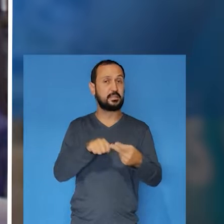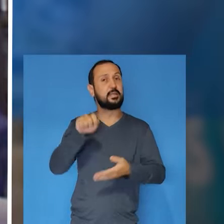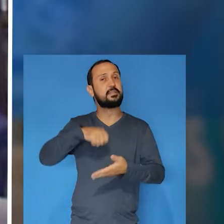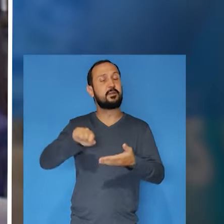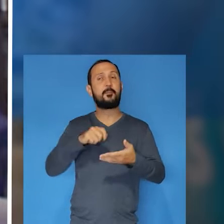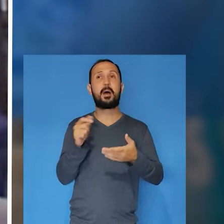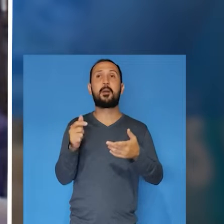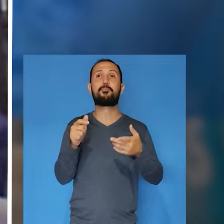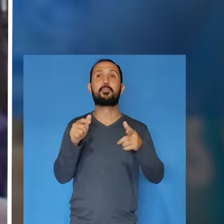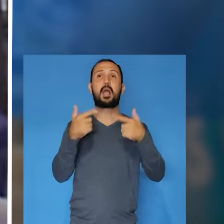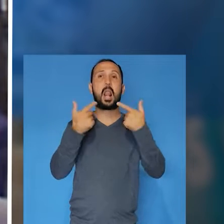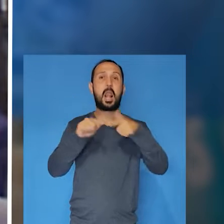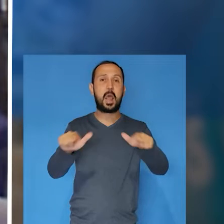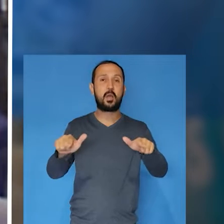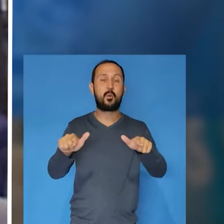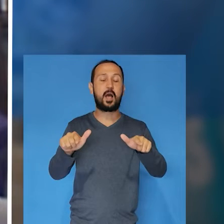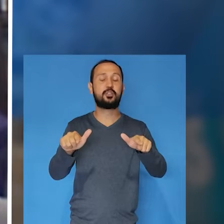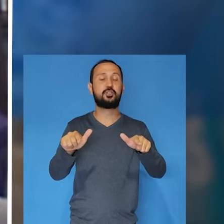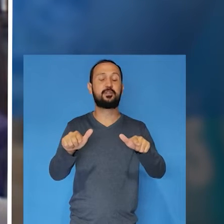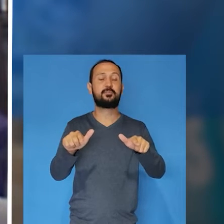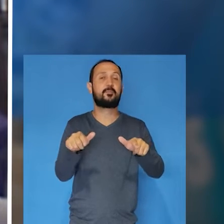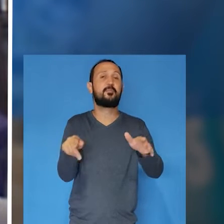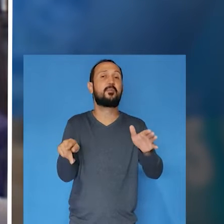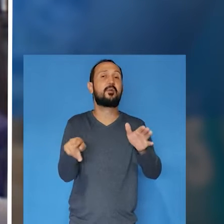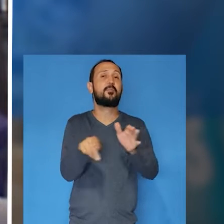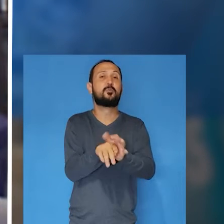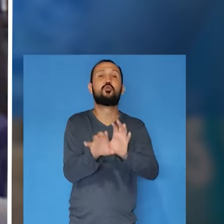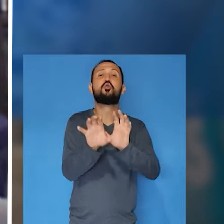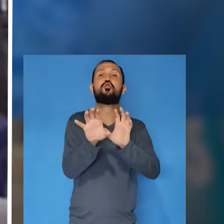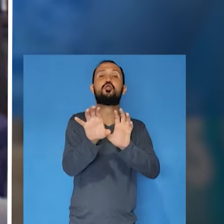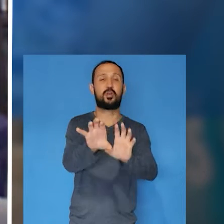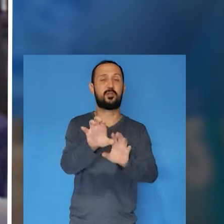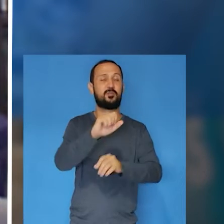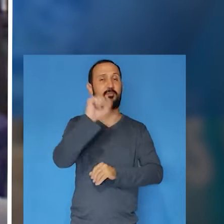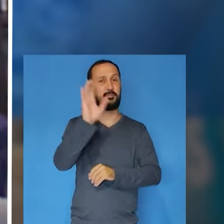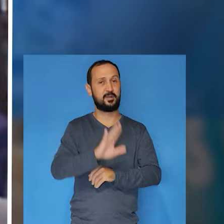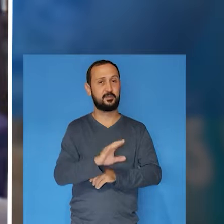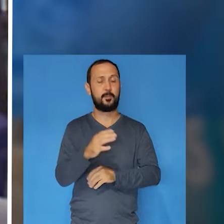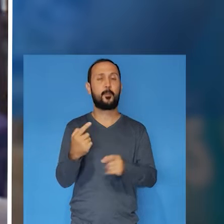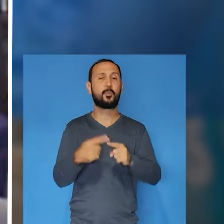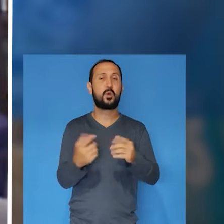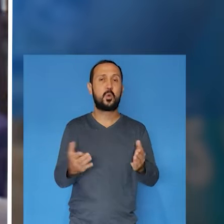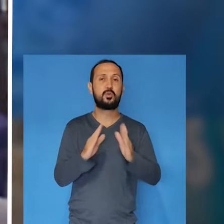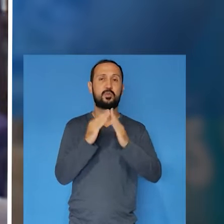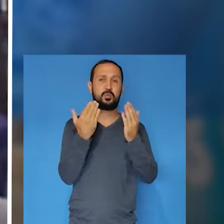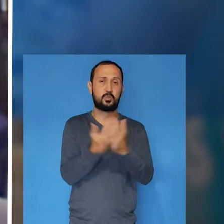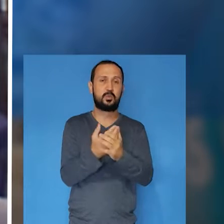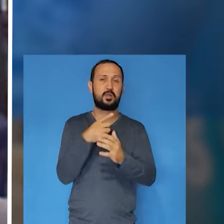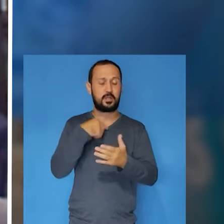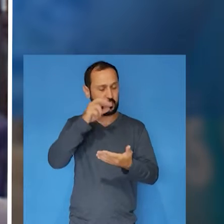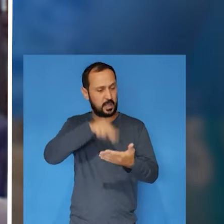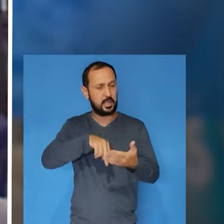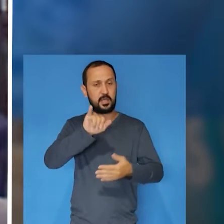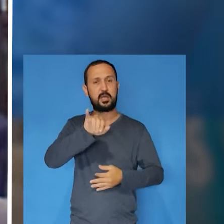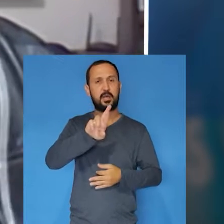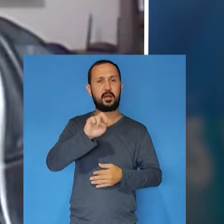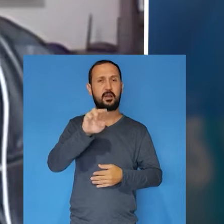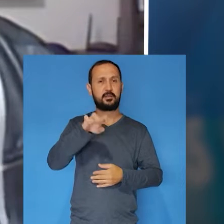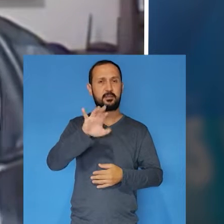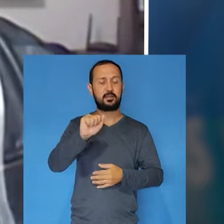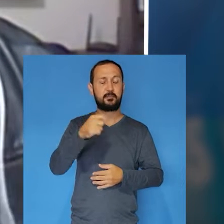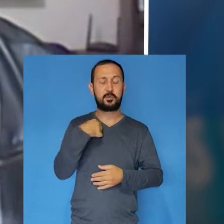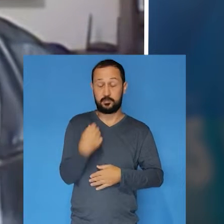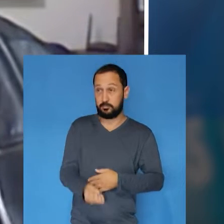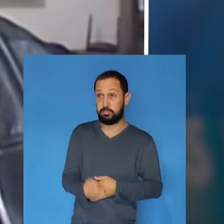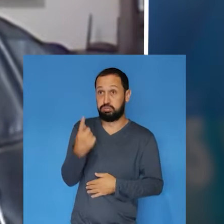são escritos com uma linguagem cerceada da nossa brasilidade, né? Para nós, hoje na escola, lermos Iracema pela